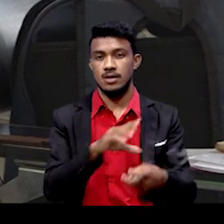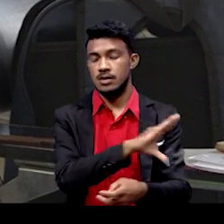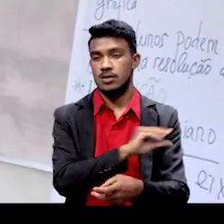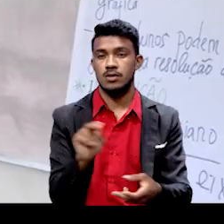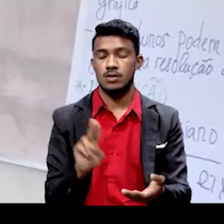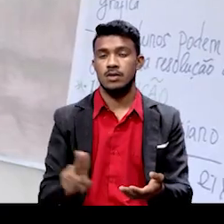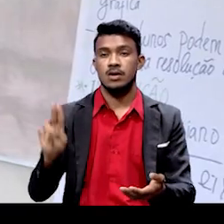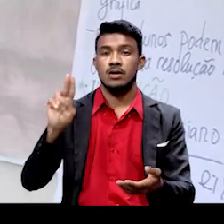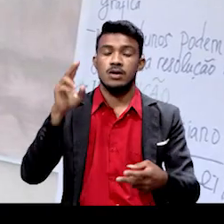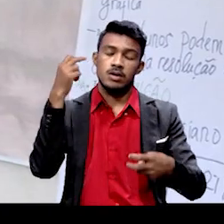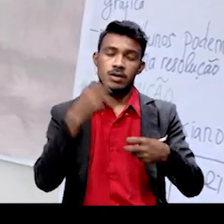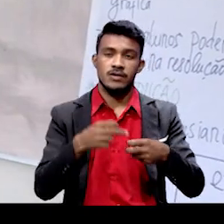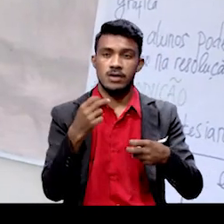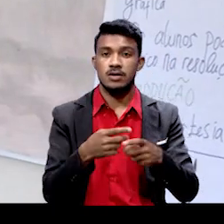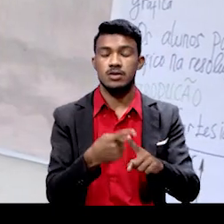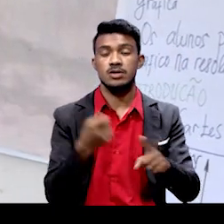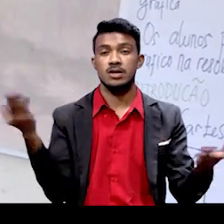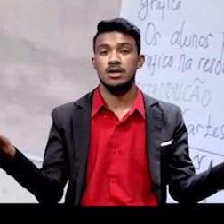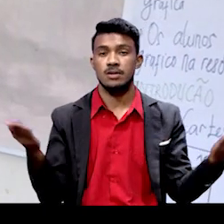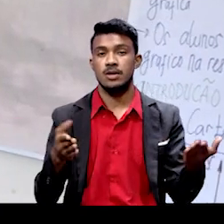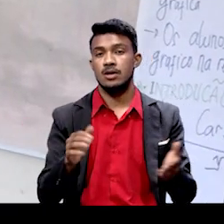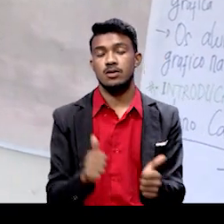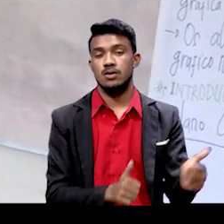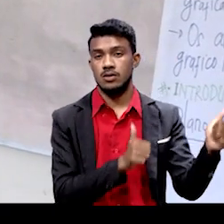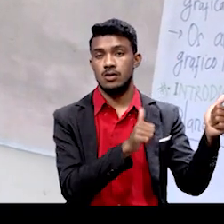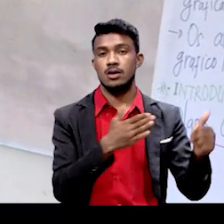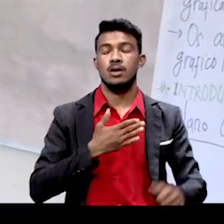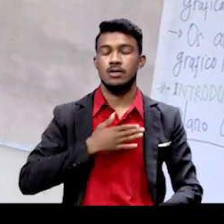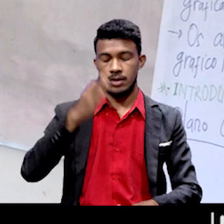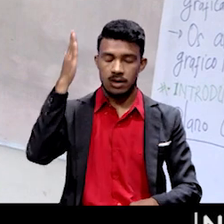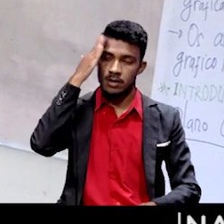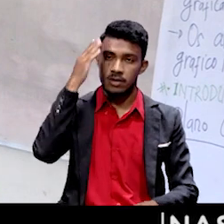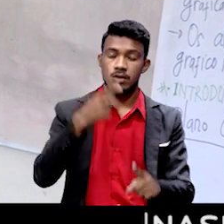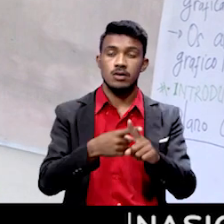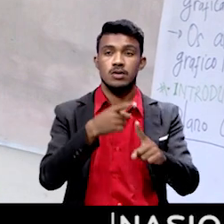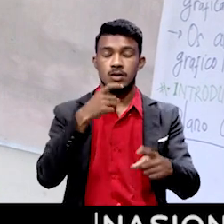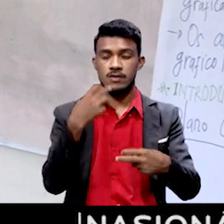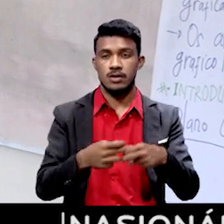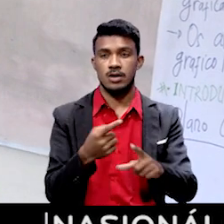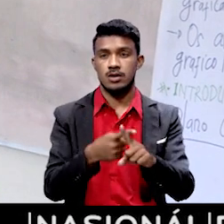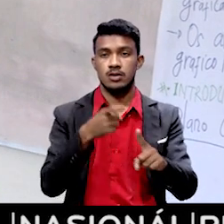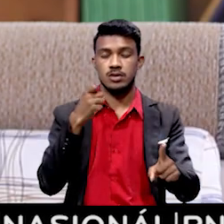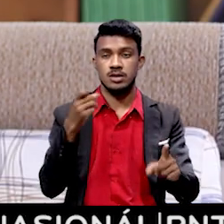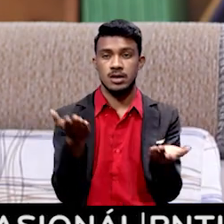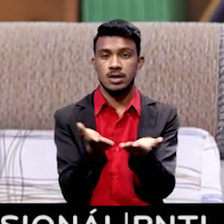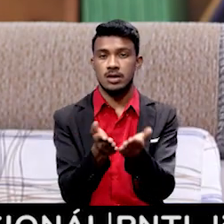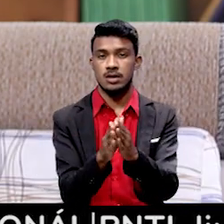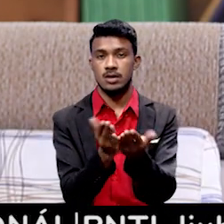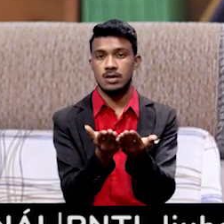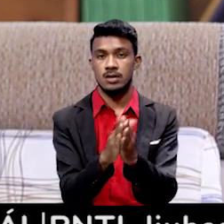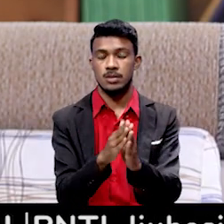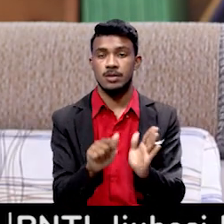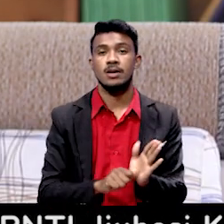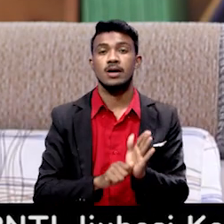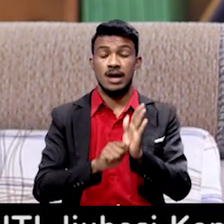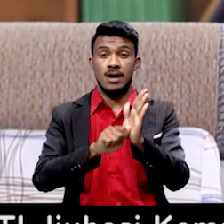dificuldade ne mai husi nebe. Tuir hauni hanoi ne dificuldade bele mai husi metodologia. O mata dalang ida